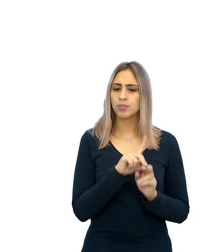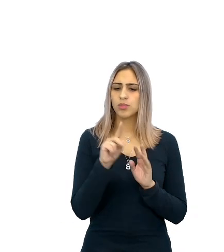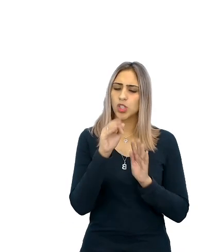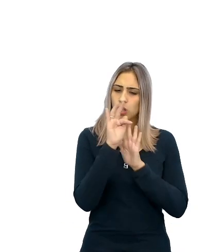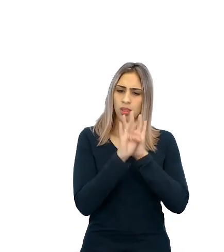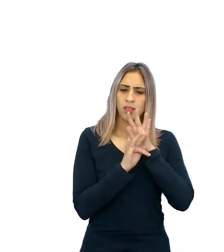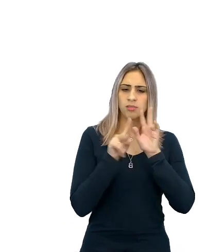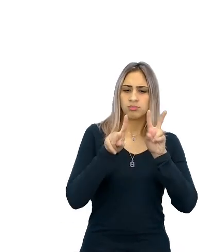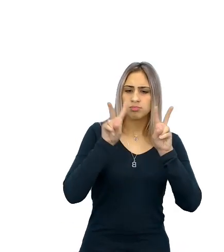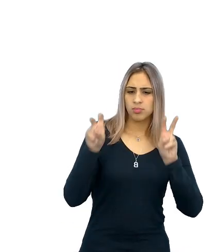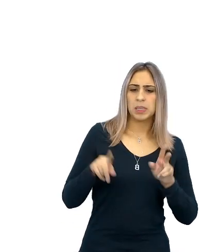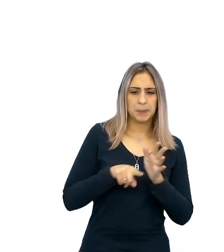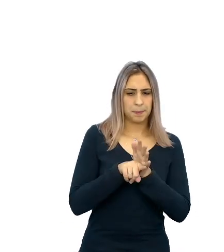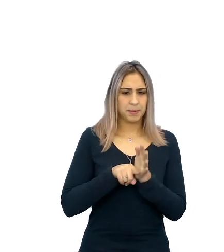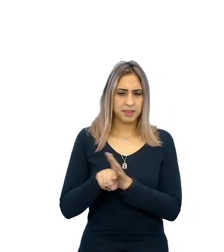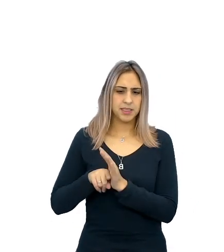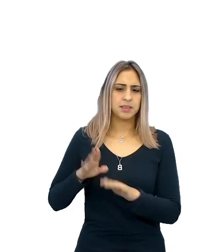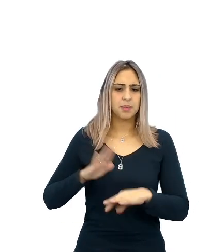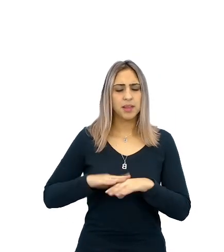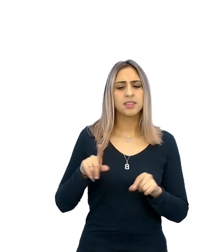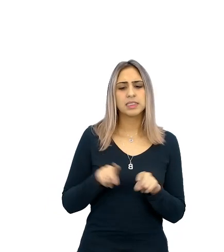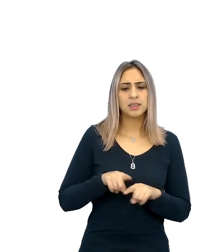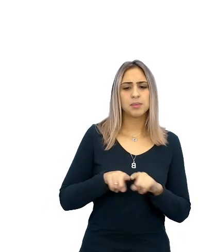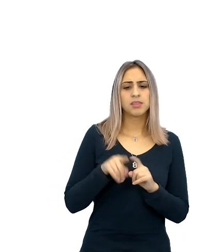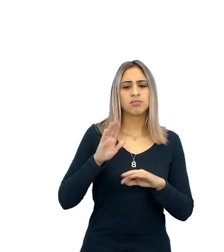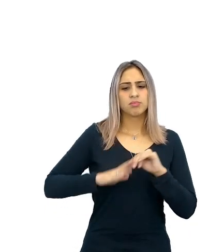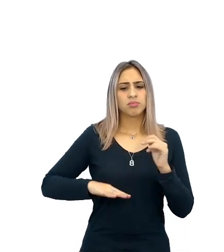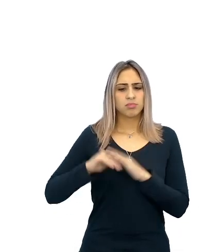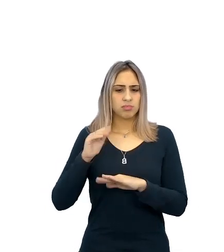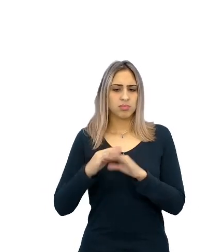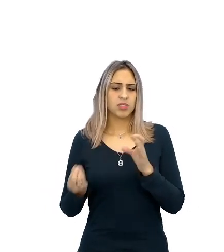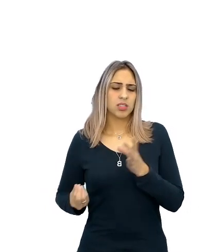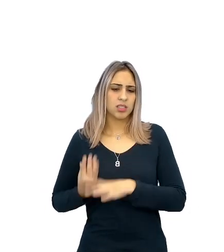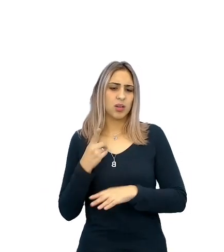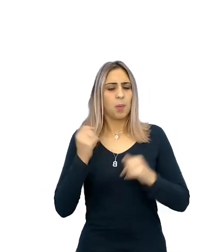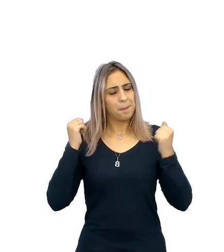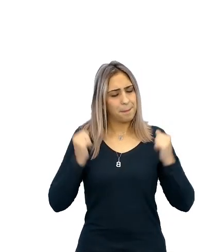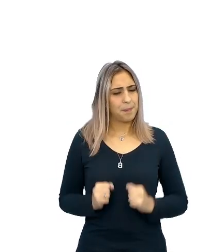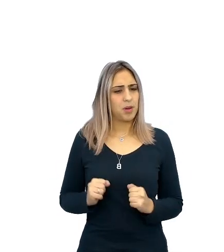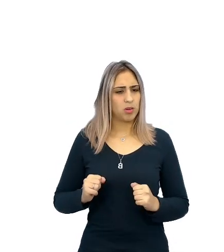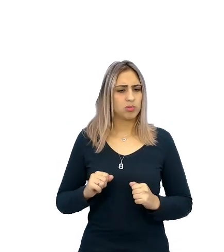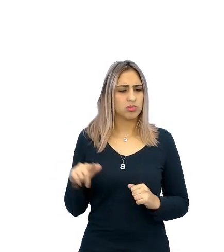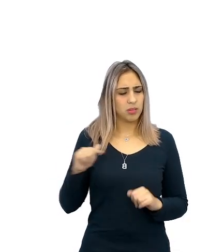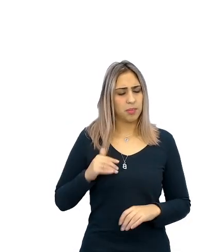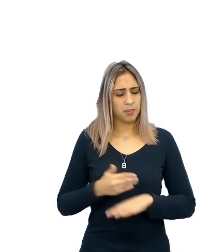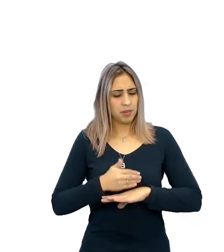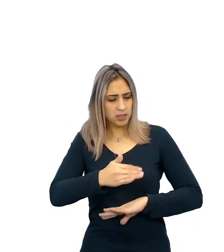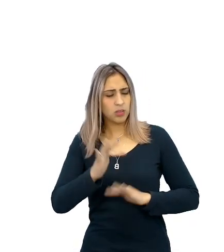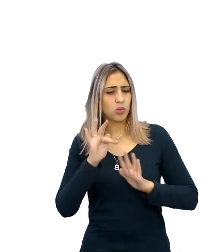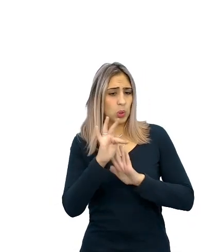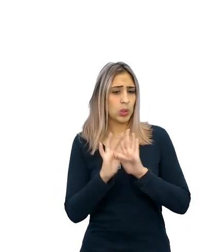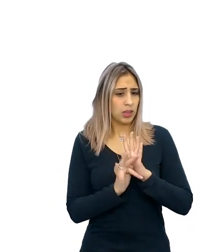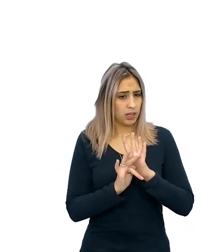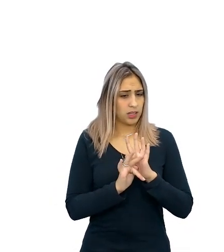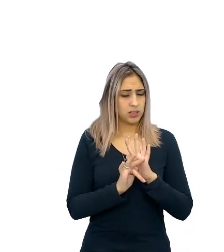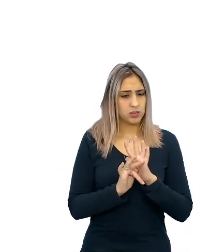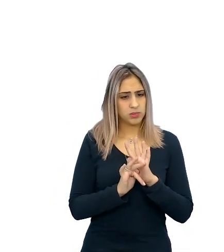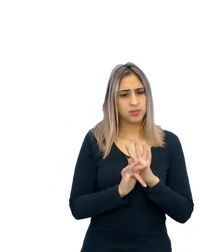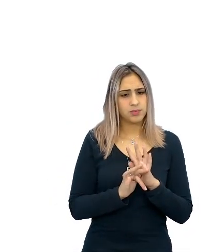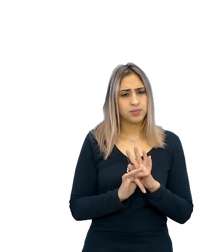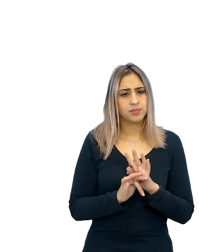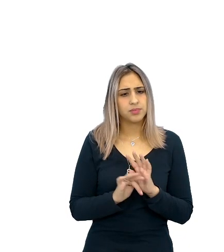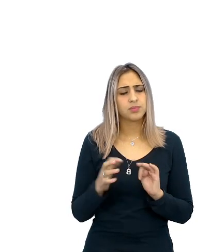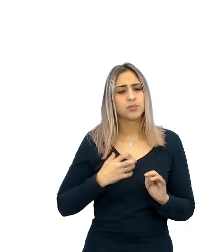né, da questão da pesquisa, mas também da criação, onde se pode, a partir de textos, né, de